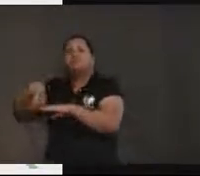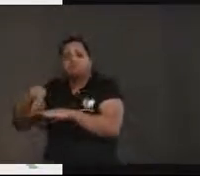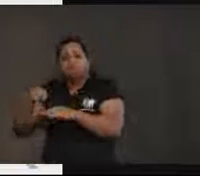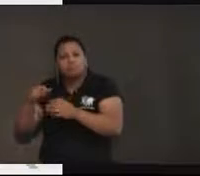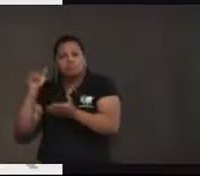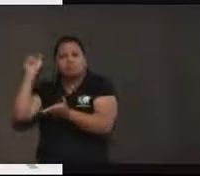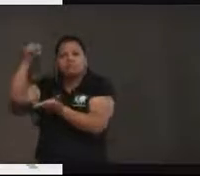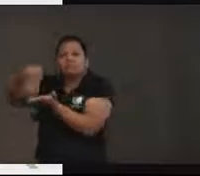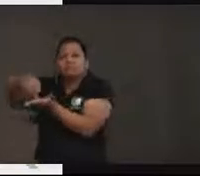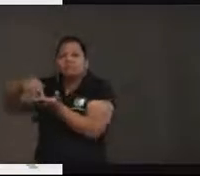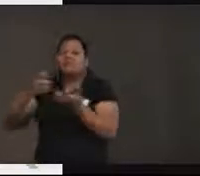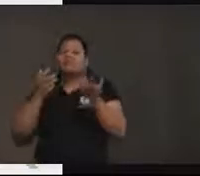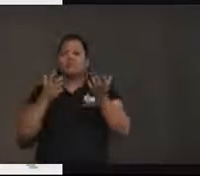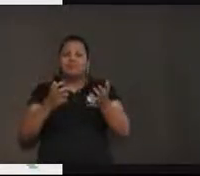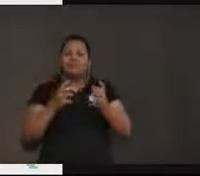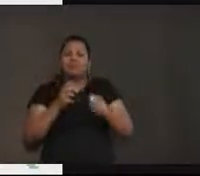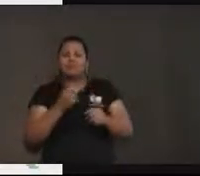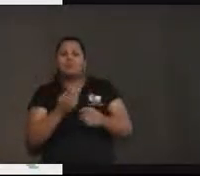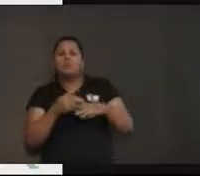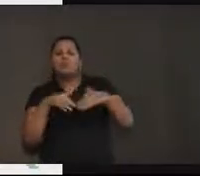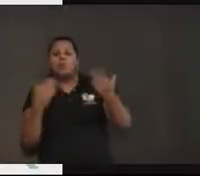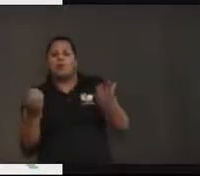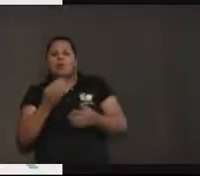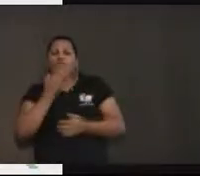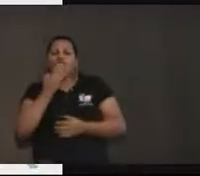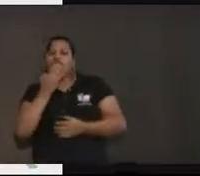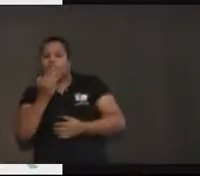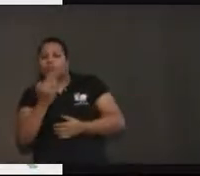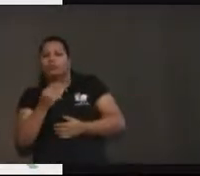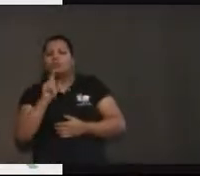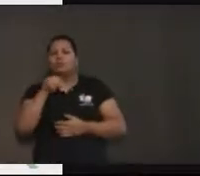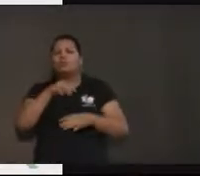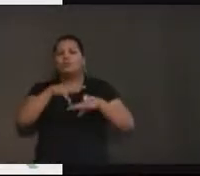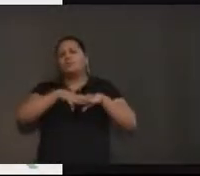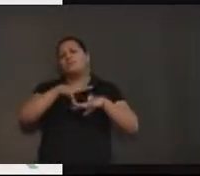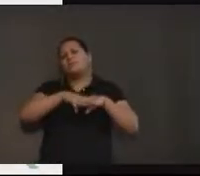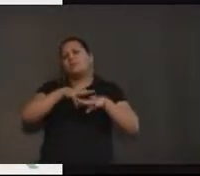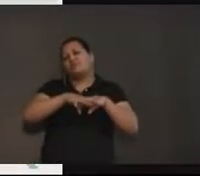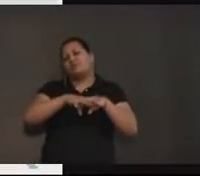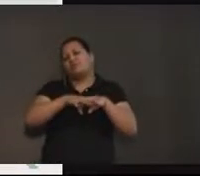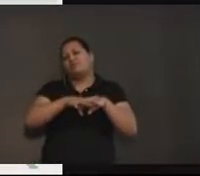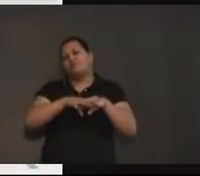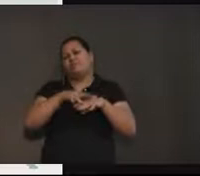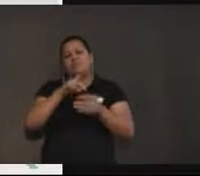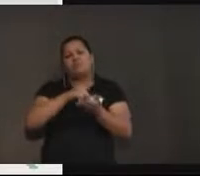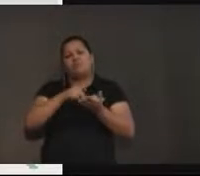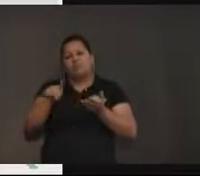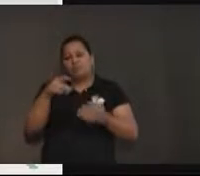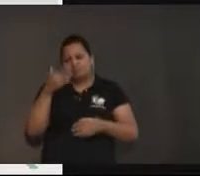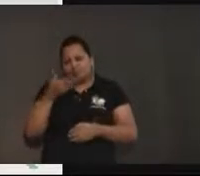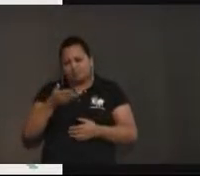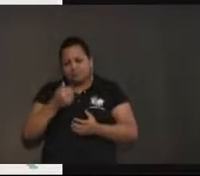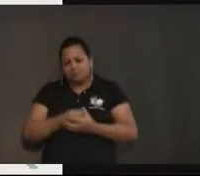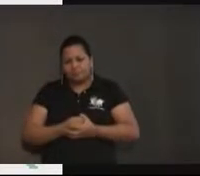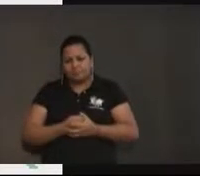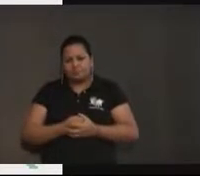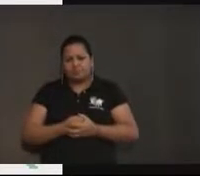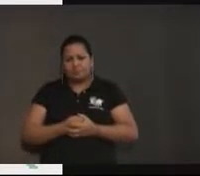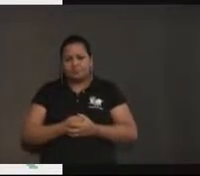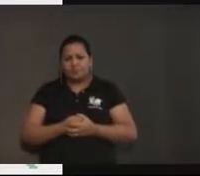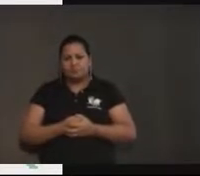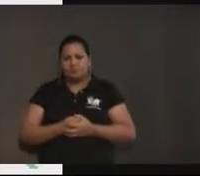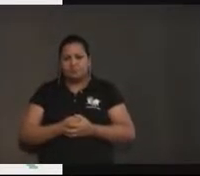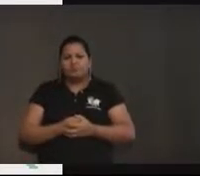candidata realmente convergem duas questões puramente matemáticas Tá bom o que que a gente faz Opa